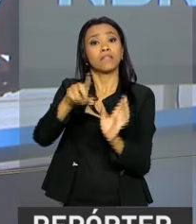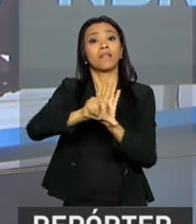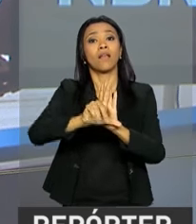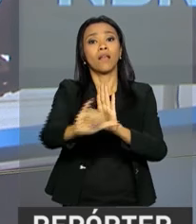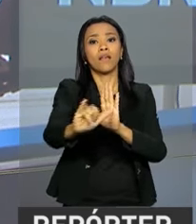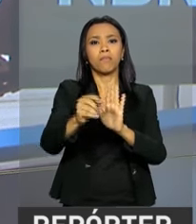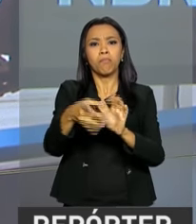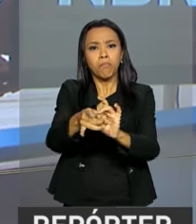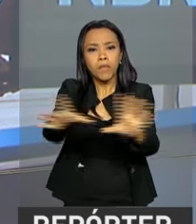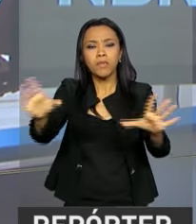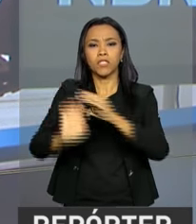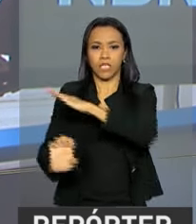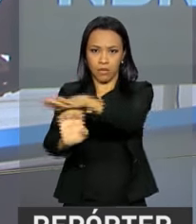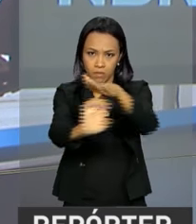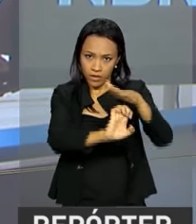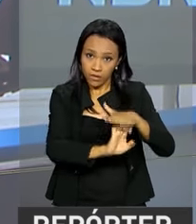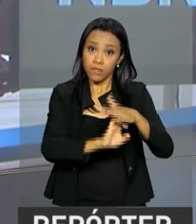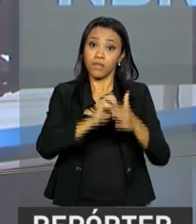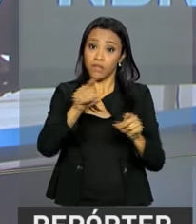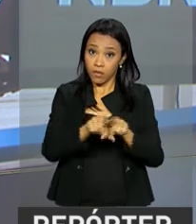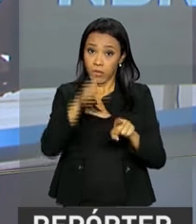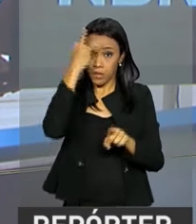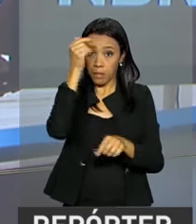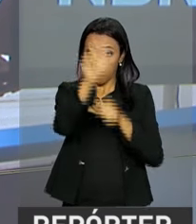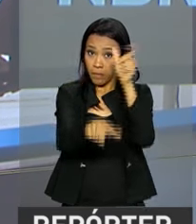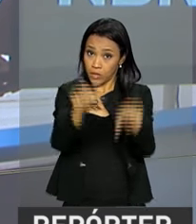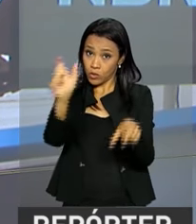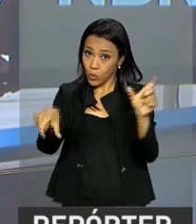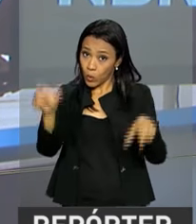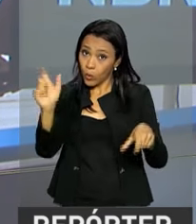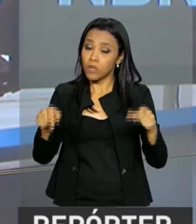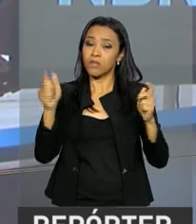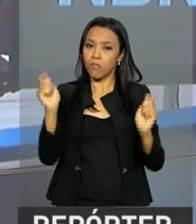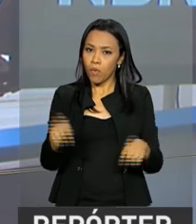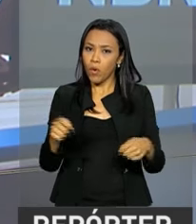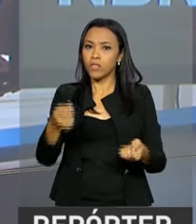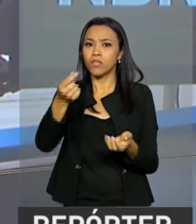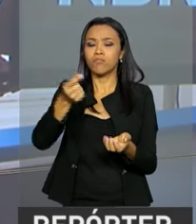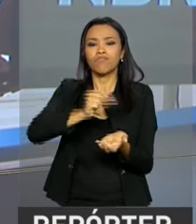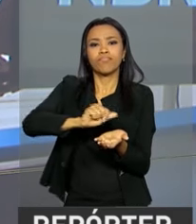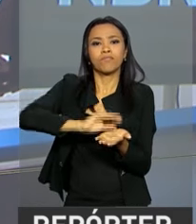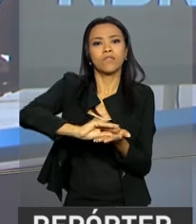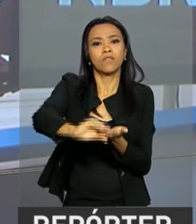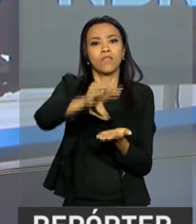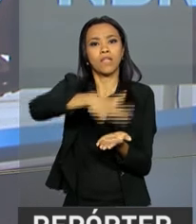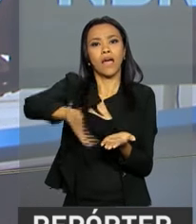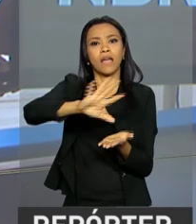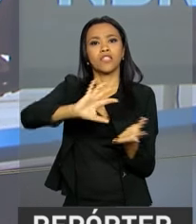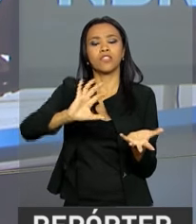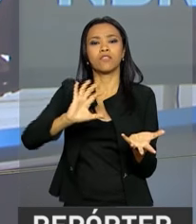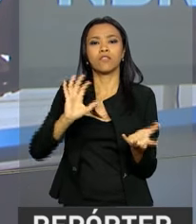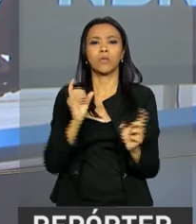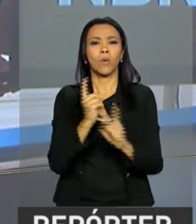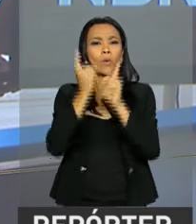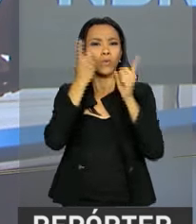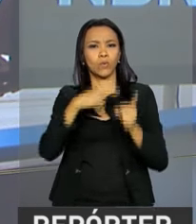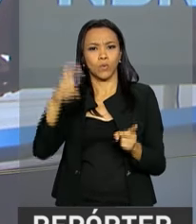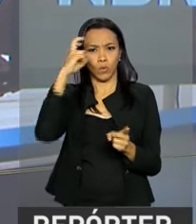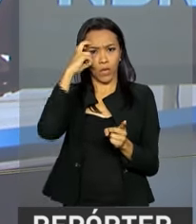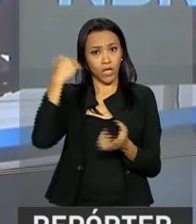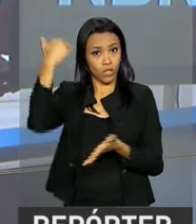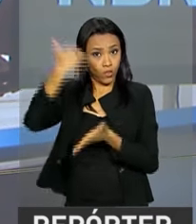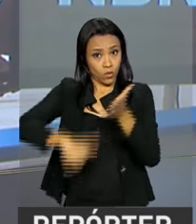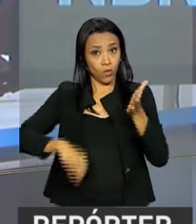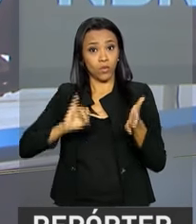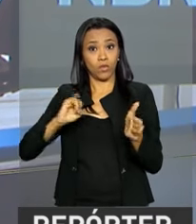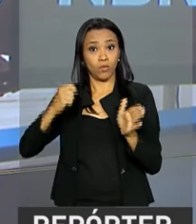que empresas e pessoas físicas patrocinem eventos culturais e descontem os investimentos no imposto